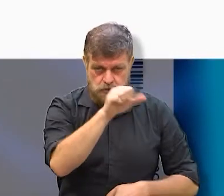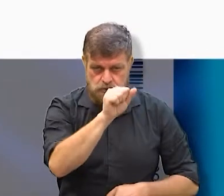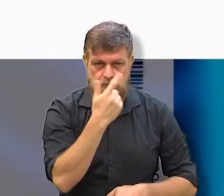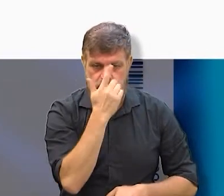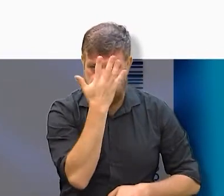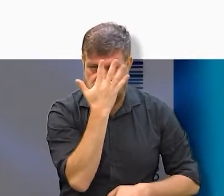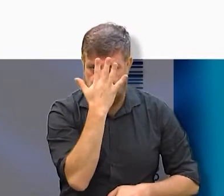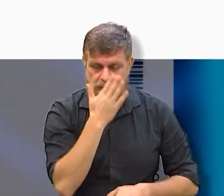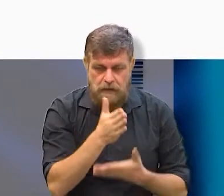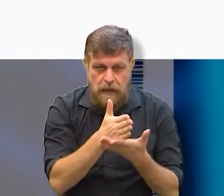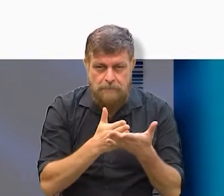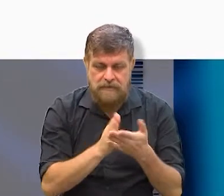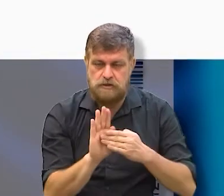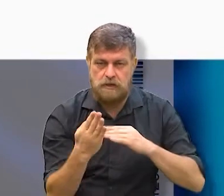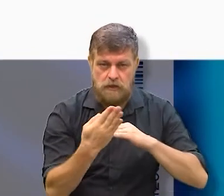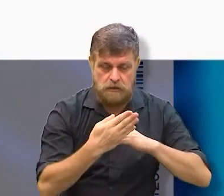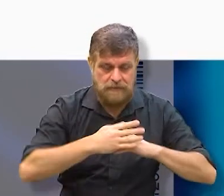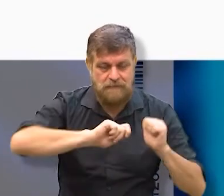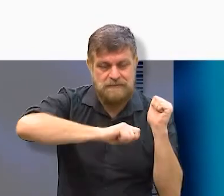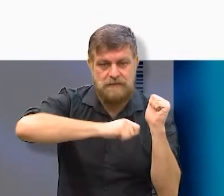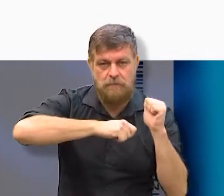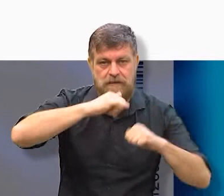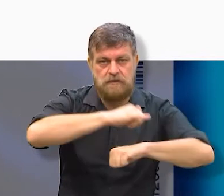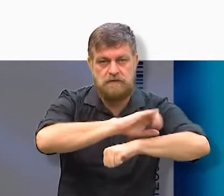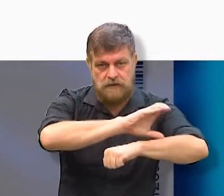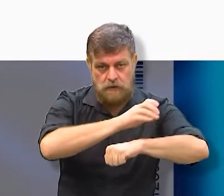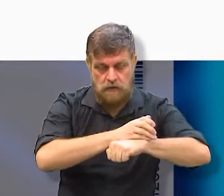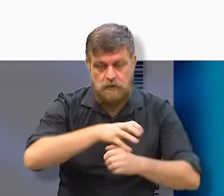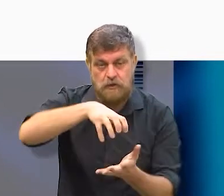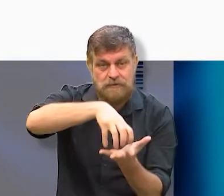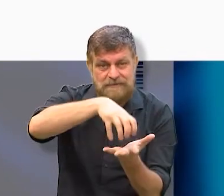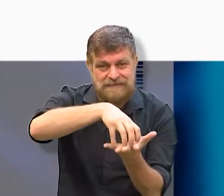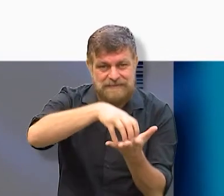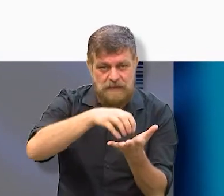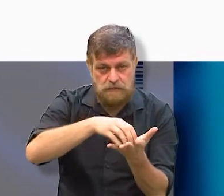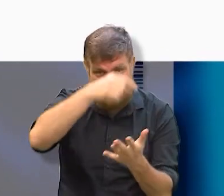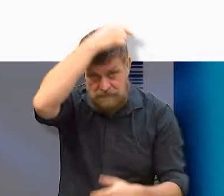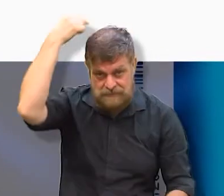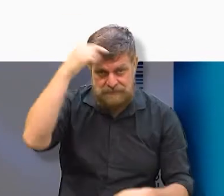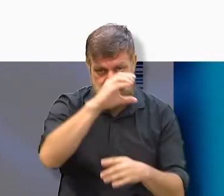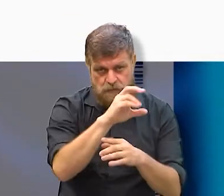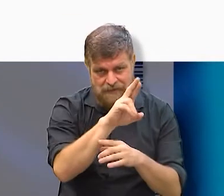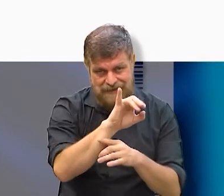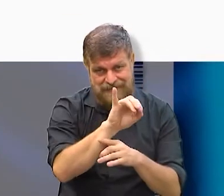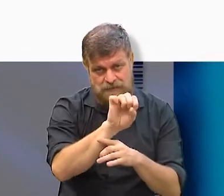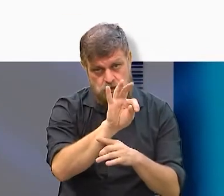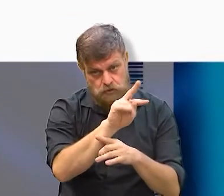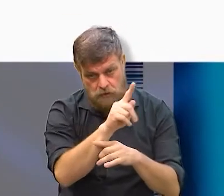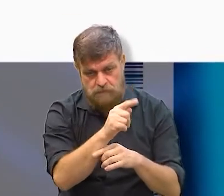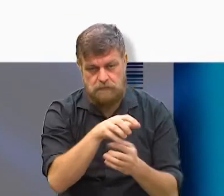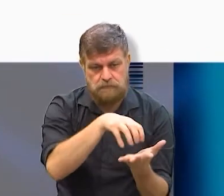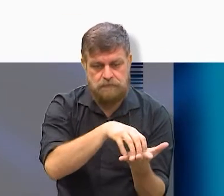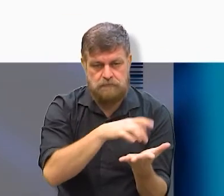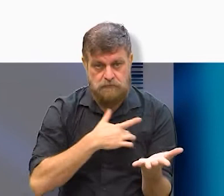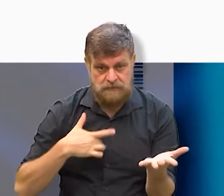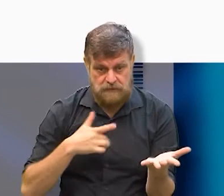parte do Jardim São Pedro de Viracopos, que eram atendidos no posto de saúde do Jardim São Cristóvão e agora recebem